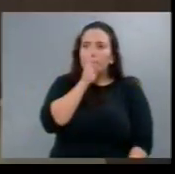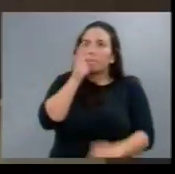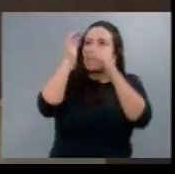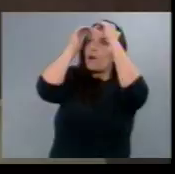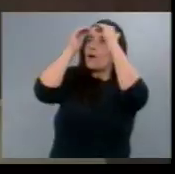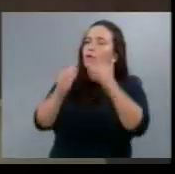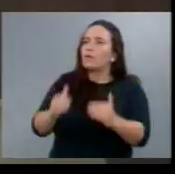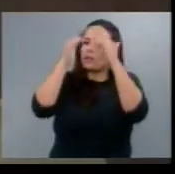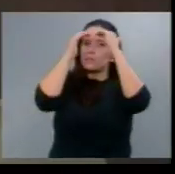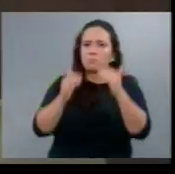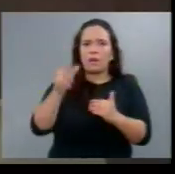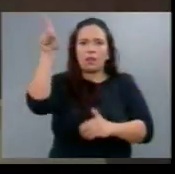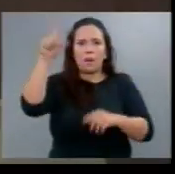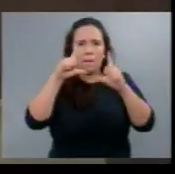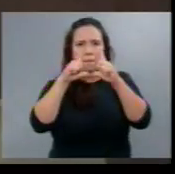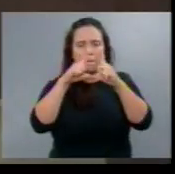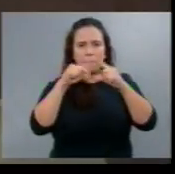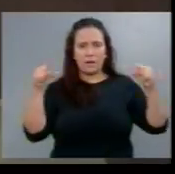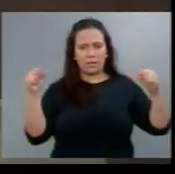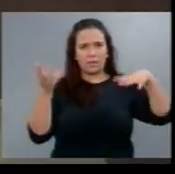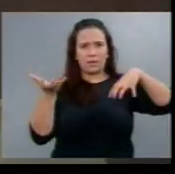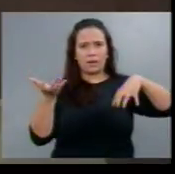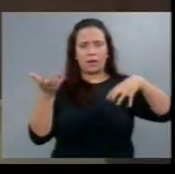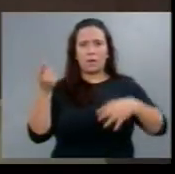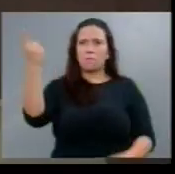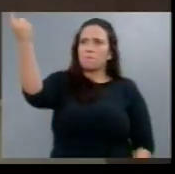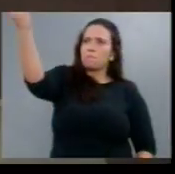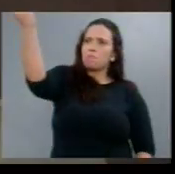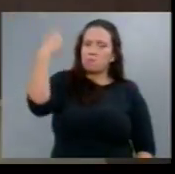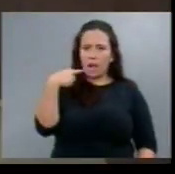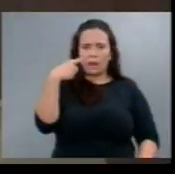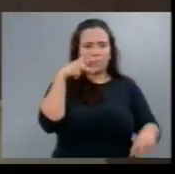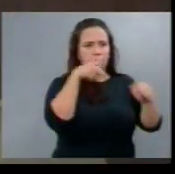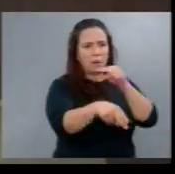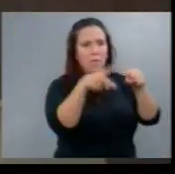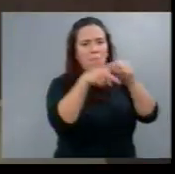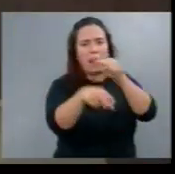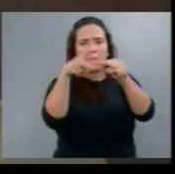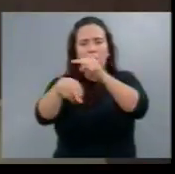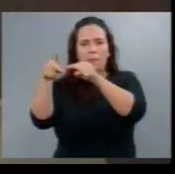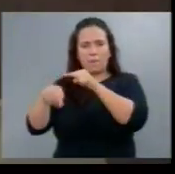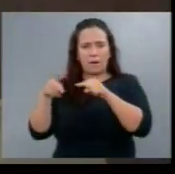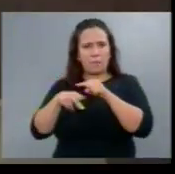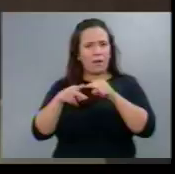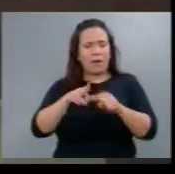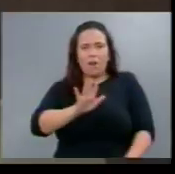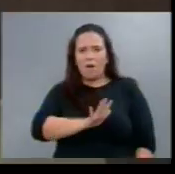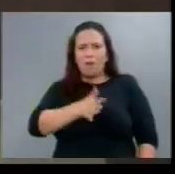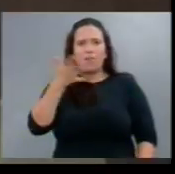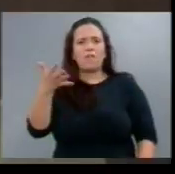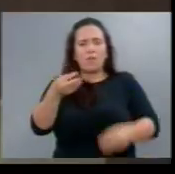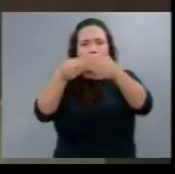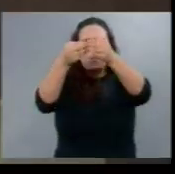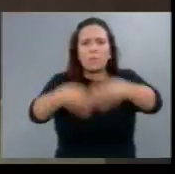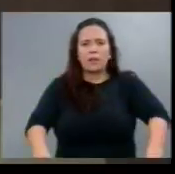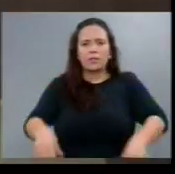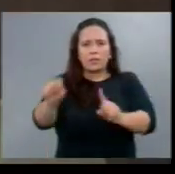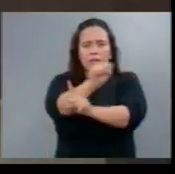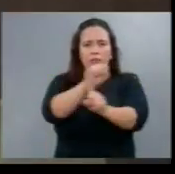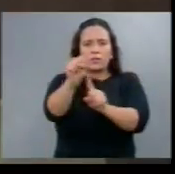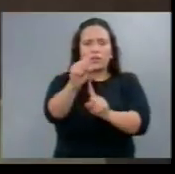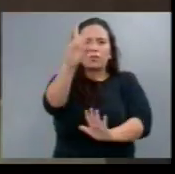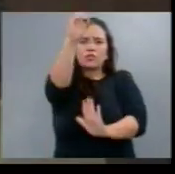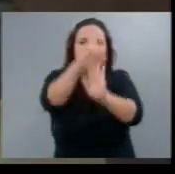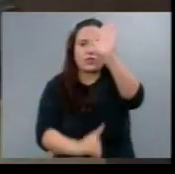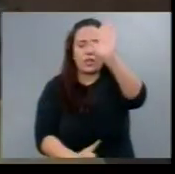obediente a todas estas medidas draconianas, antipopulares, contra os